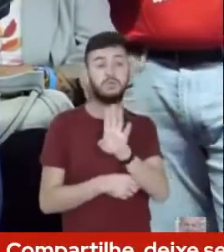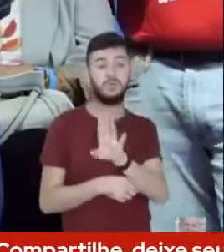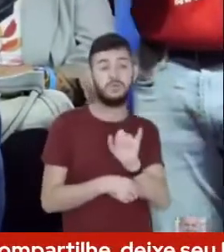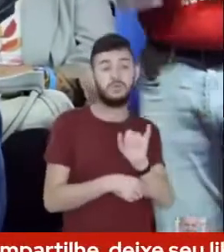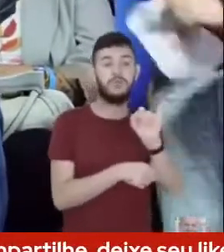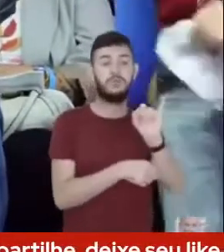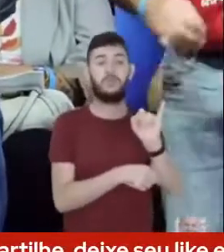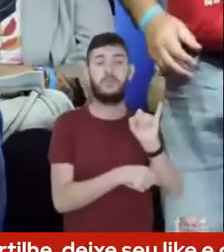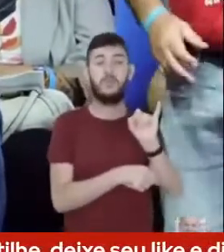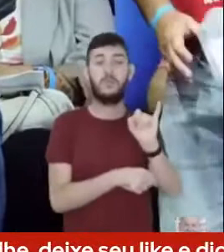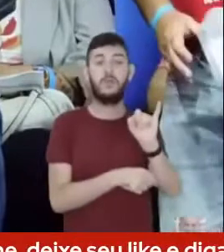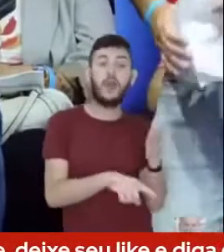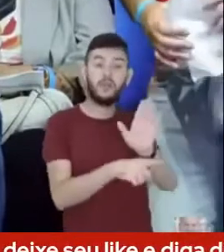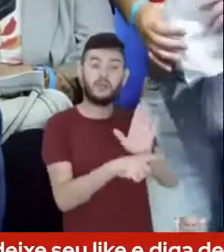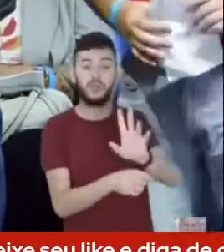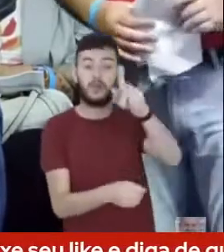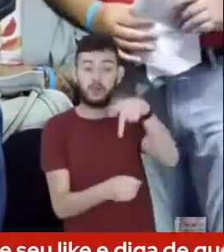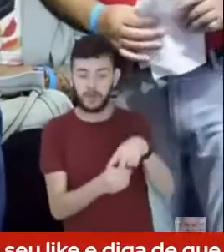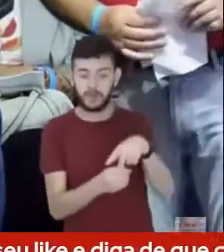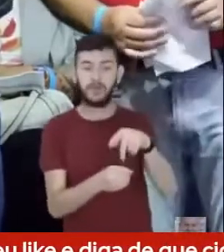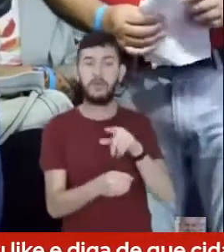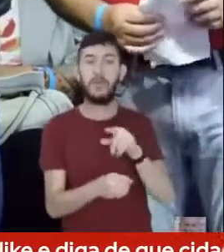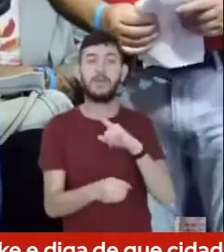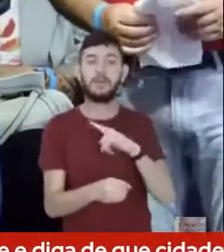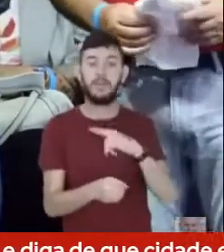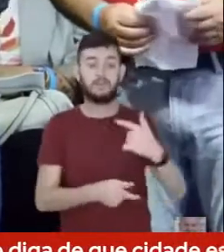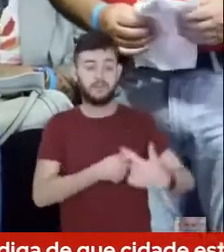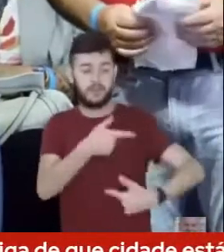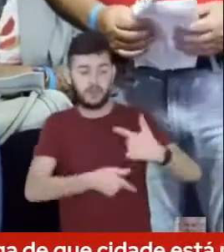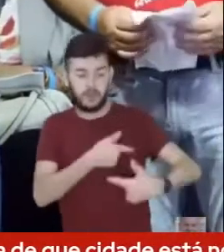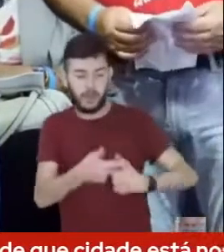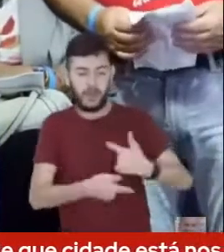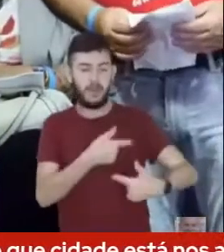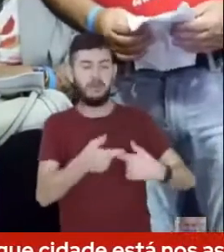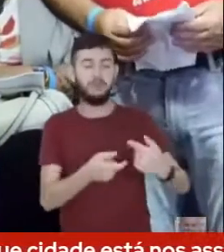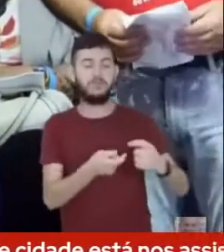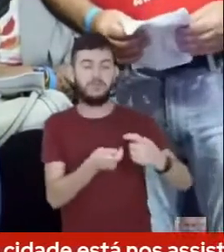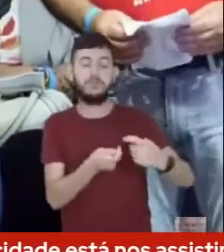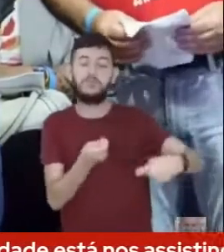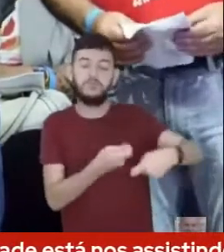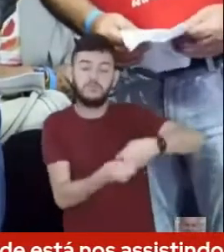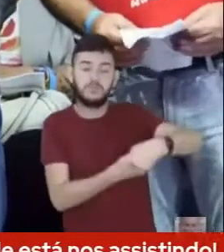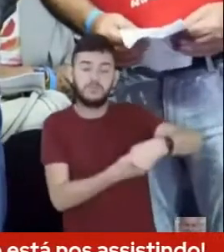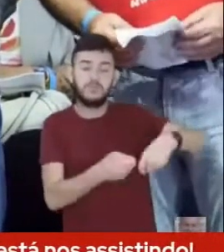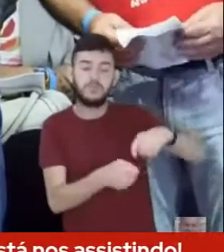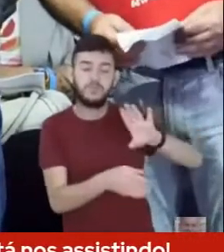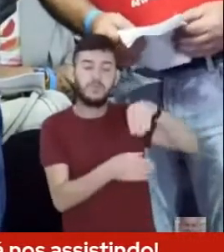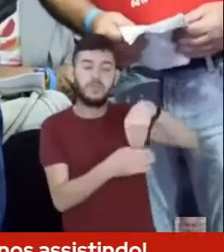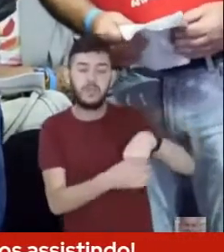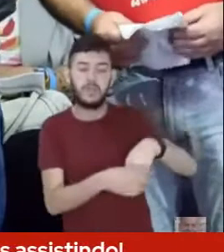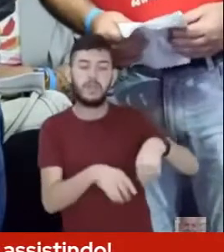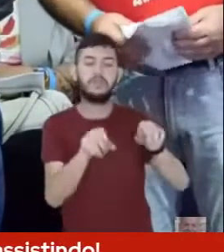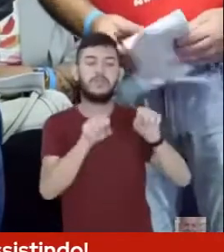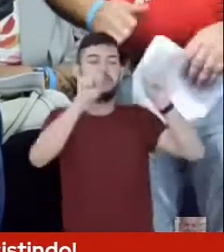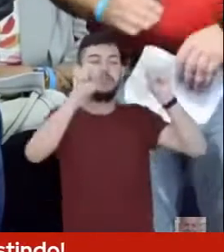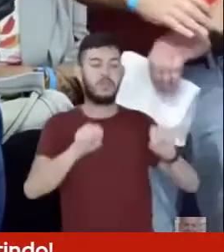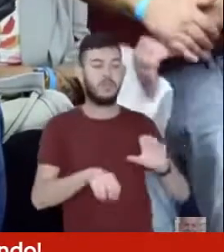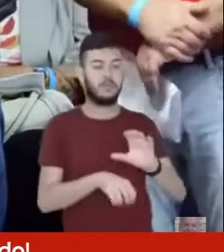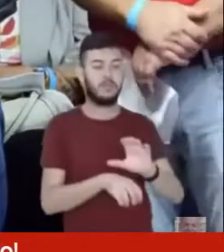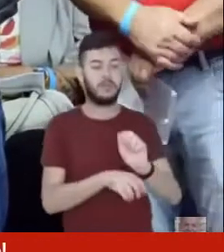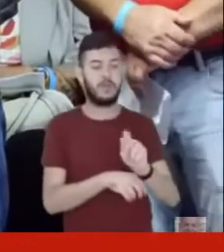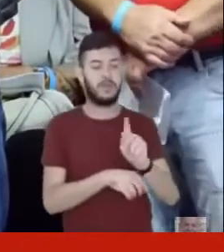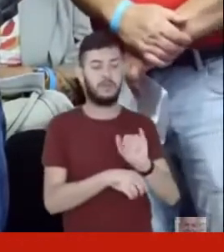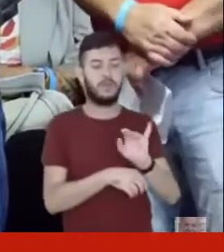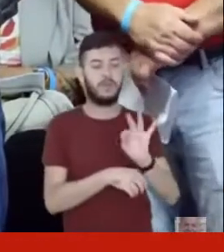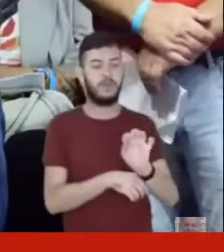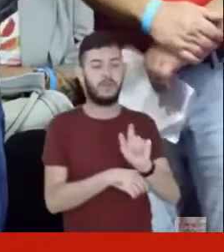um processo de capitalização que foi o maior do mundo do sistema capitalista, tivesse um lucro recorde em